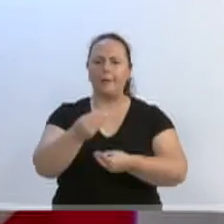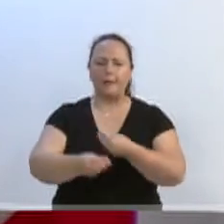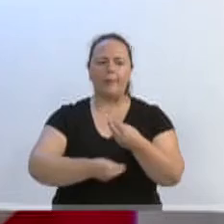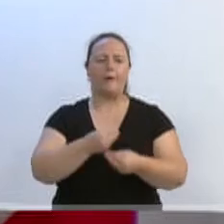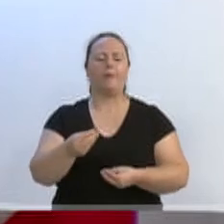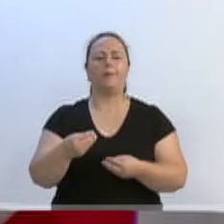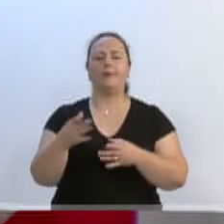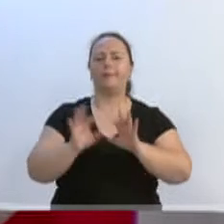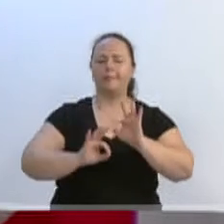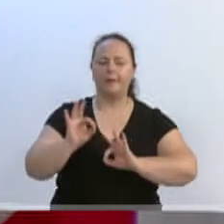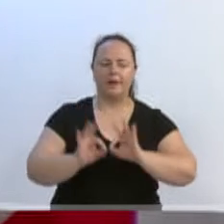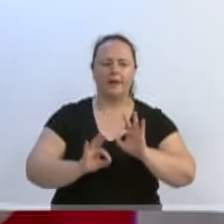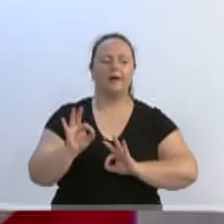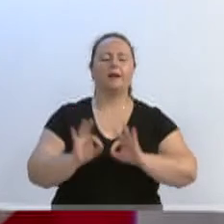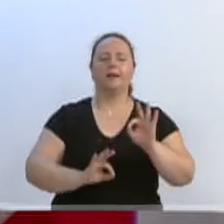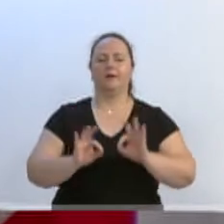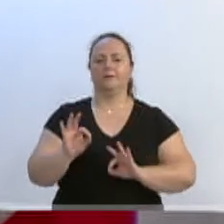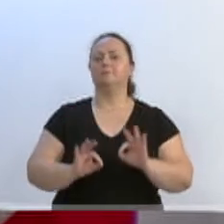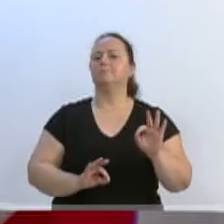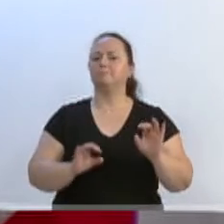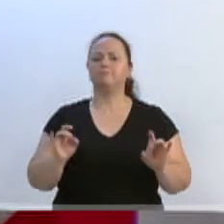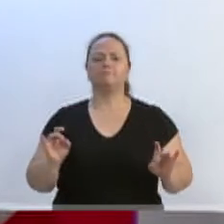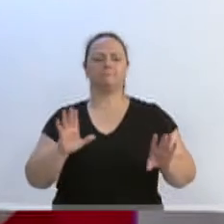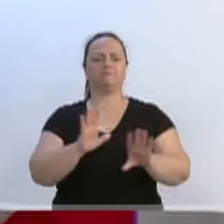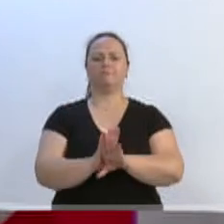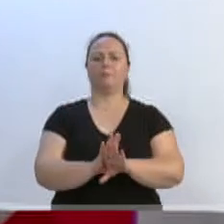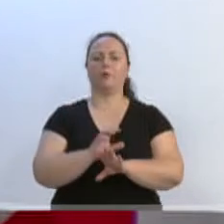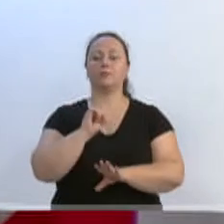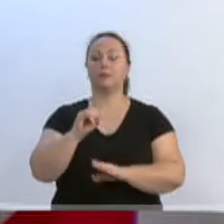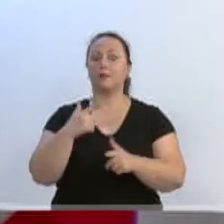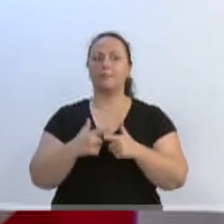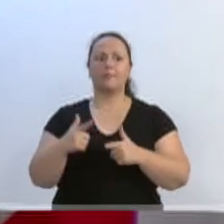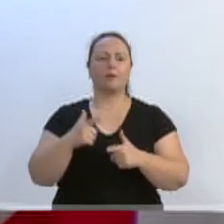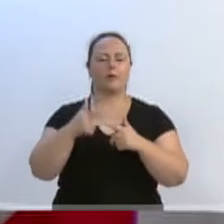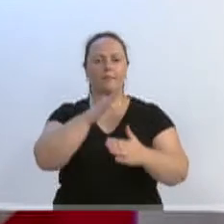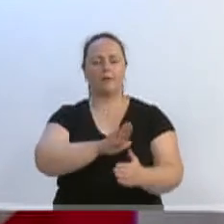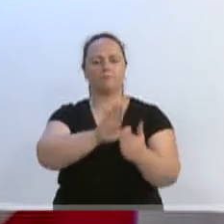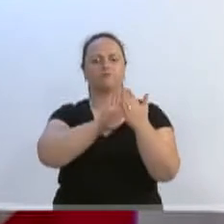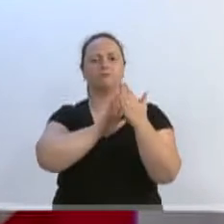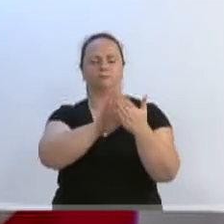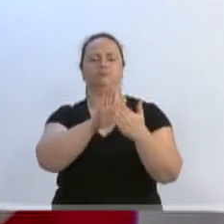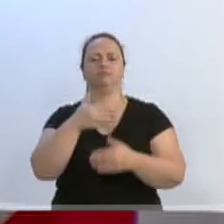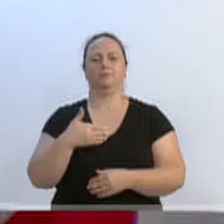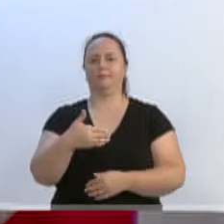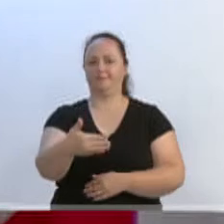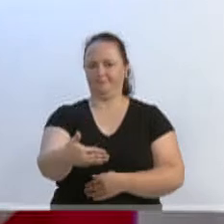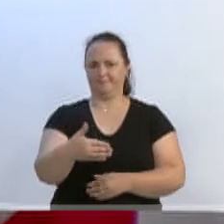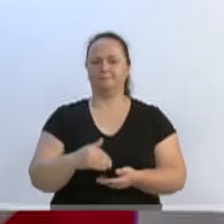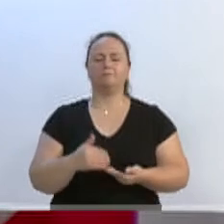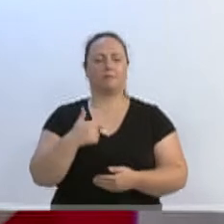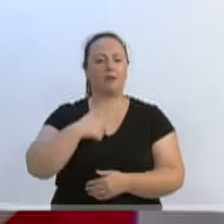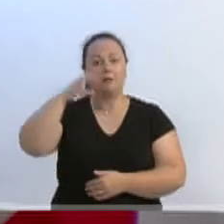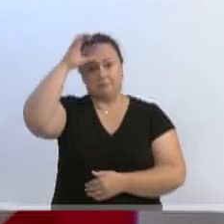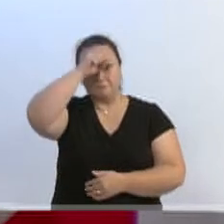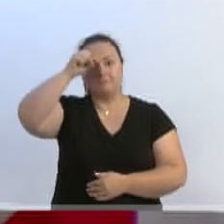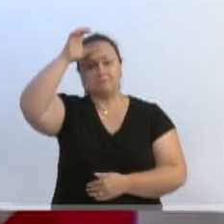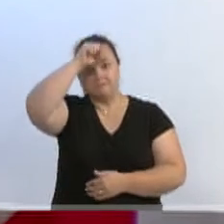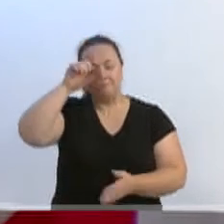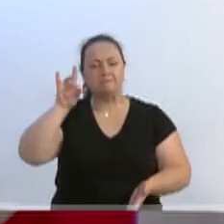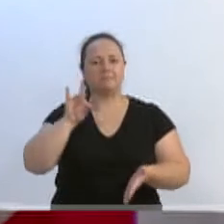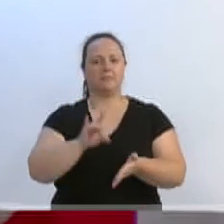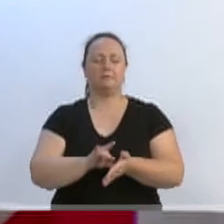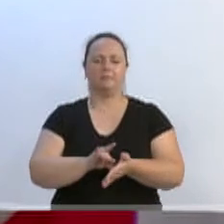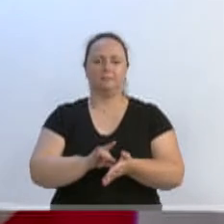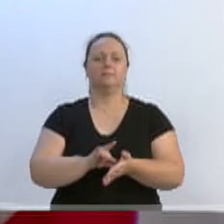estar preparado para as mais diversas situações que a vida pode estar colocando eu aprendi muito com